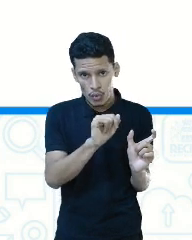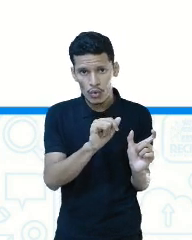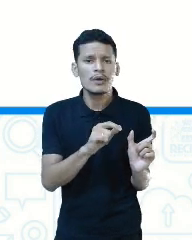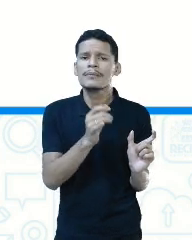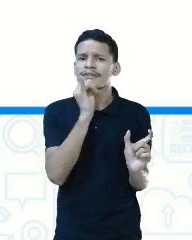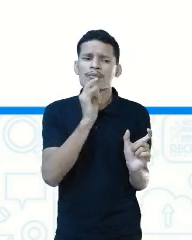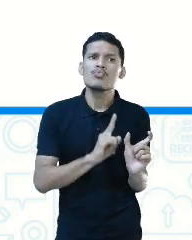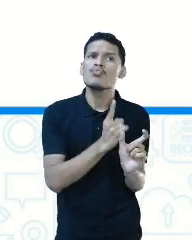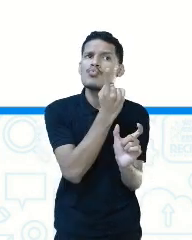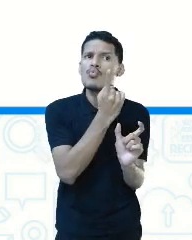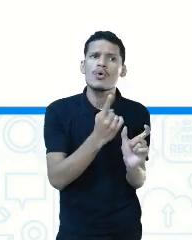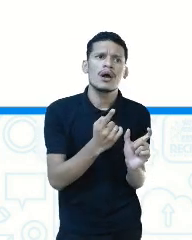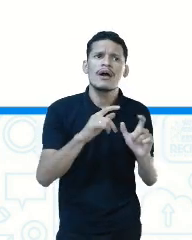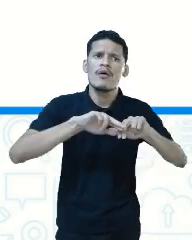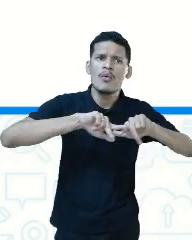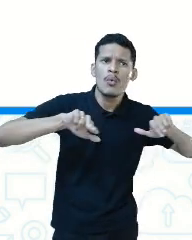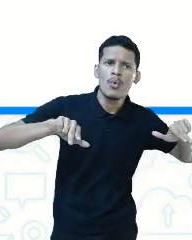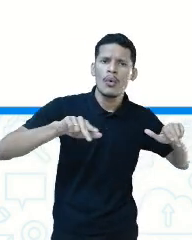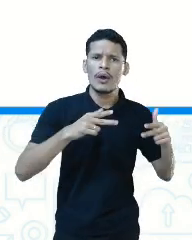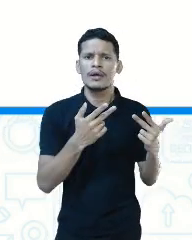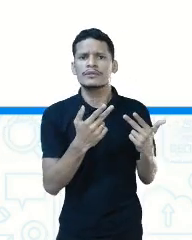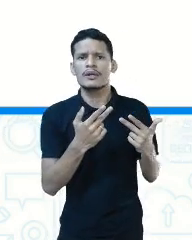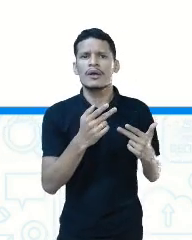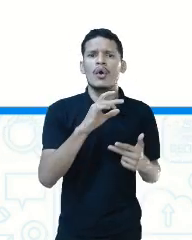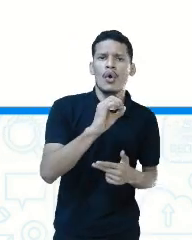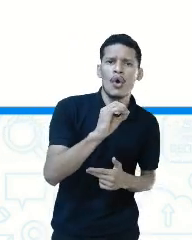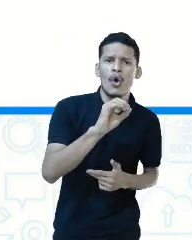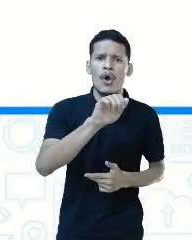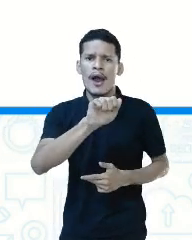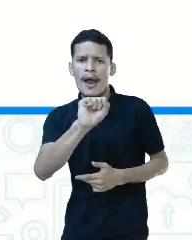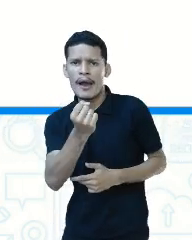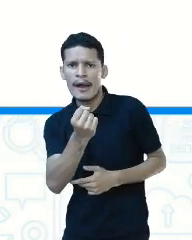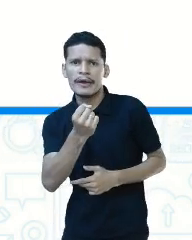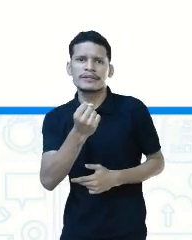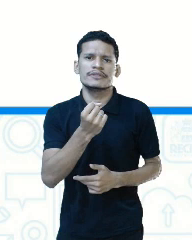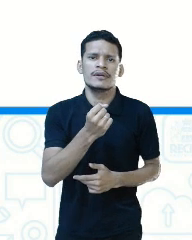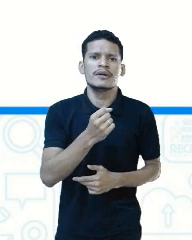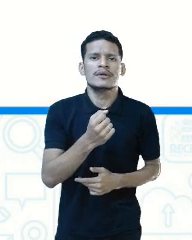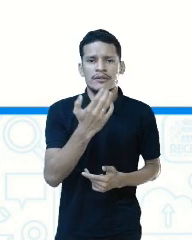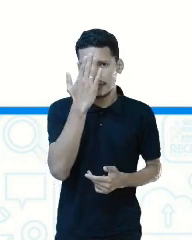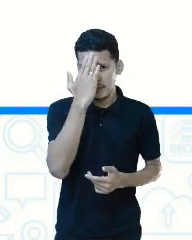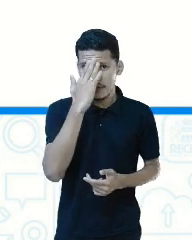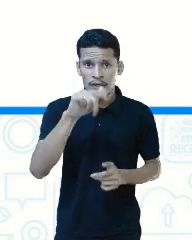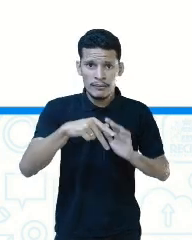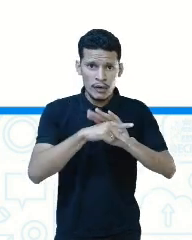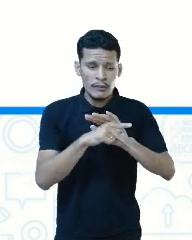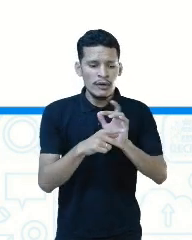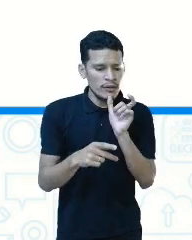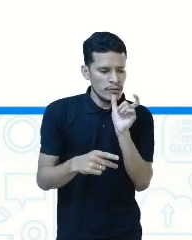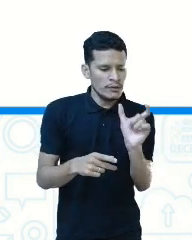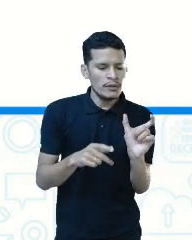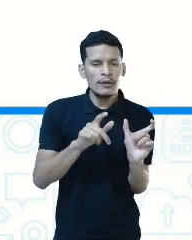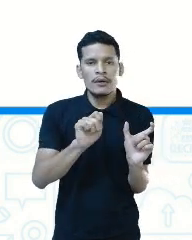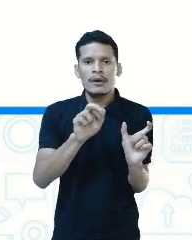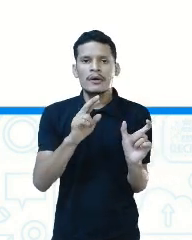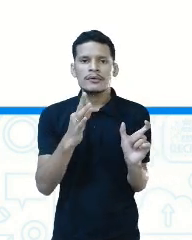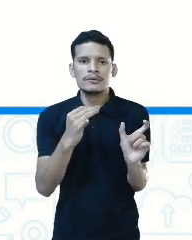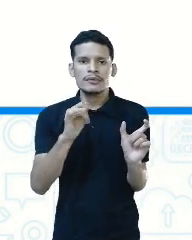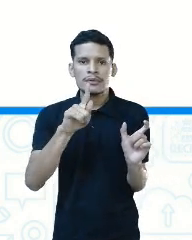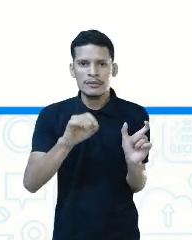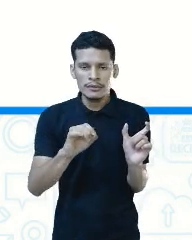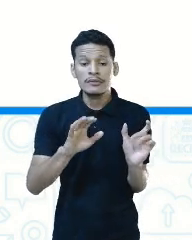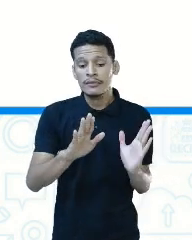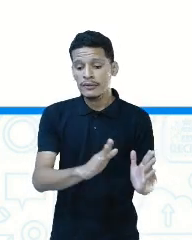uma, uns, umas, a, os, as são artigos, certo? Pronomes